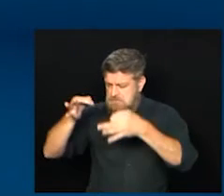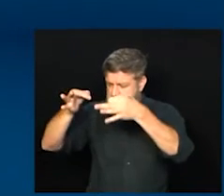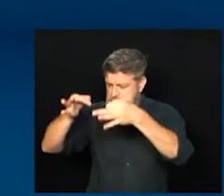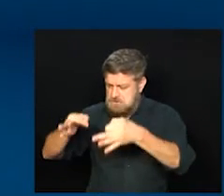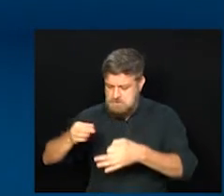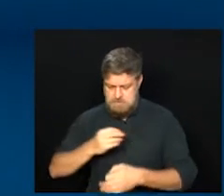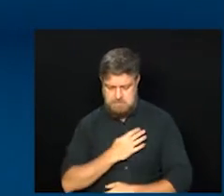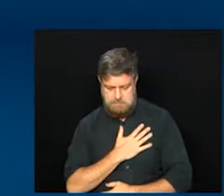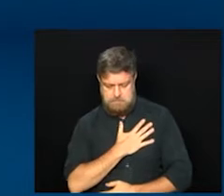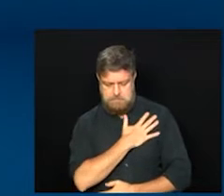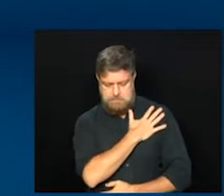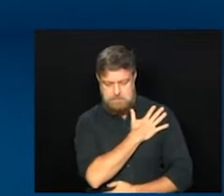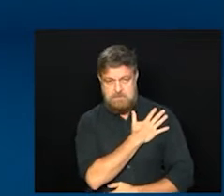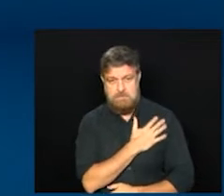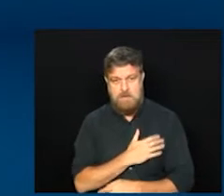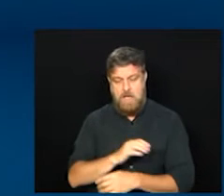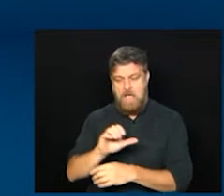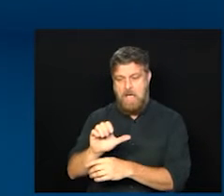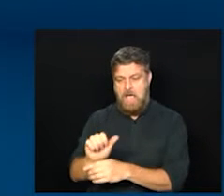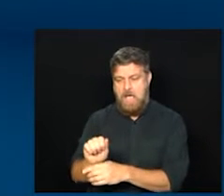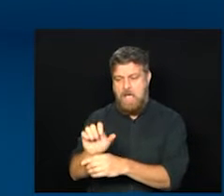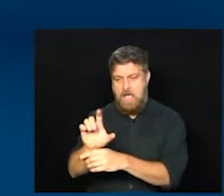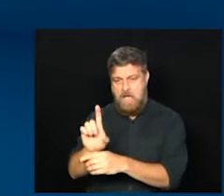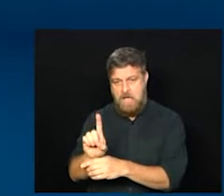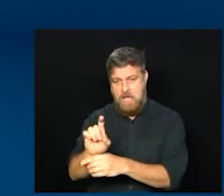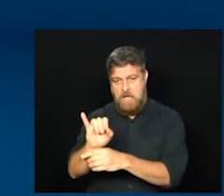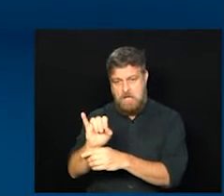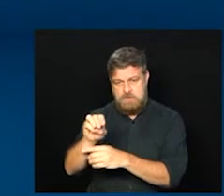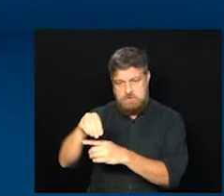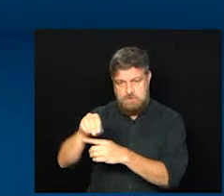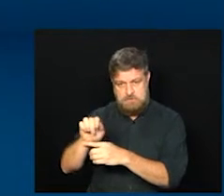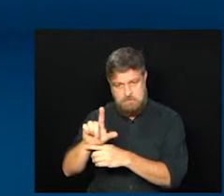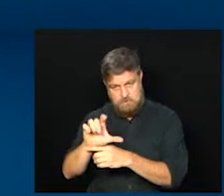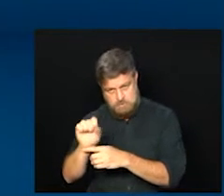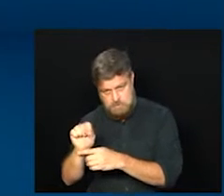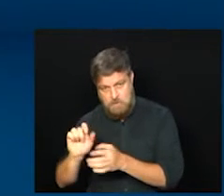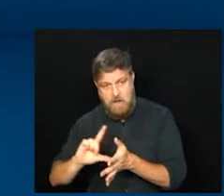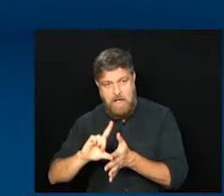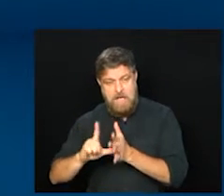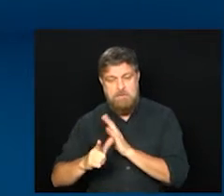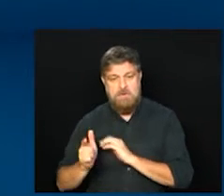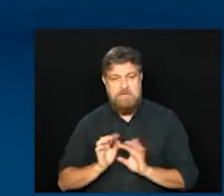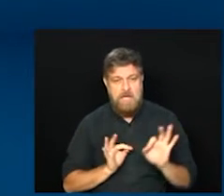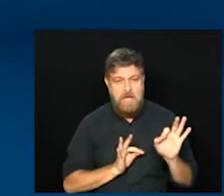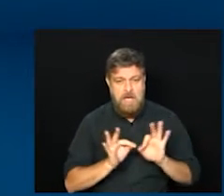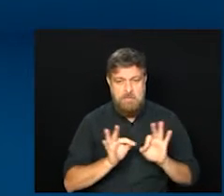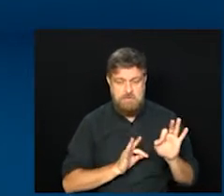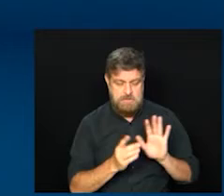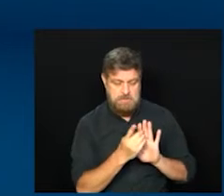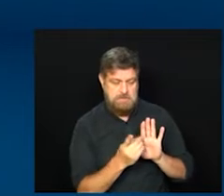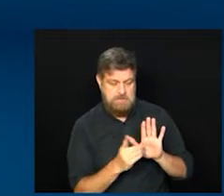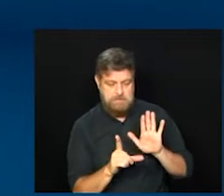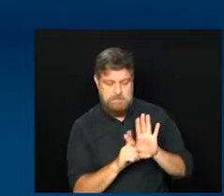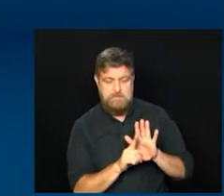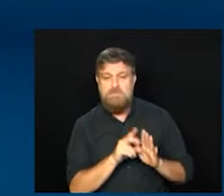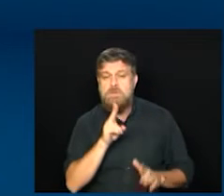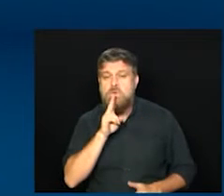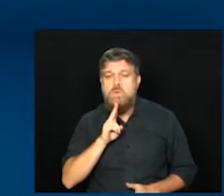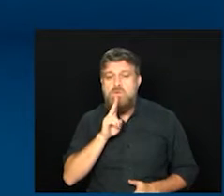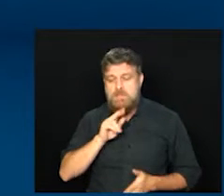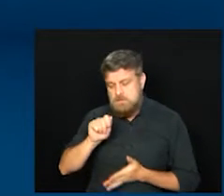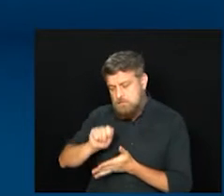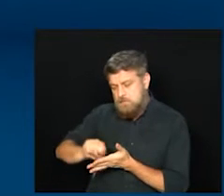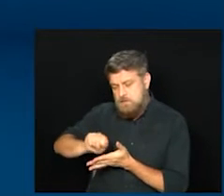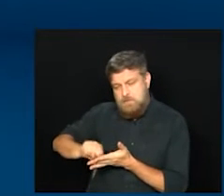Santini Júnior a Admilson de Souza Santana. E, por fim, será analisado o projeto de autoria do vereador Nelson Osseri,